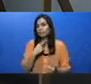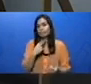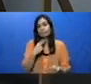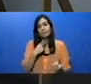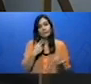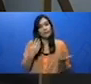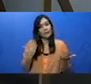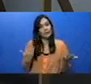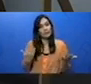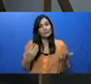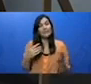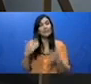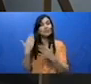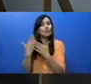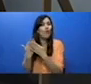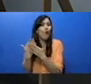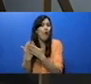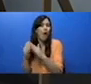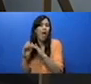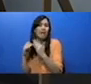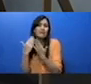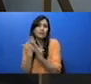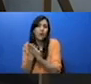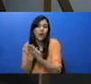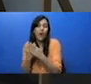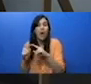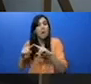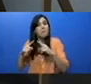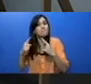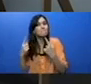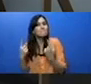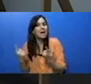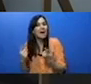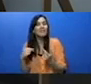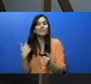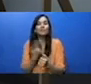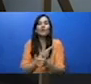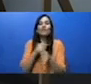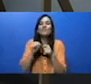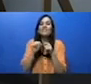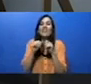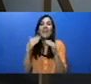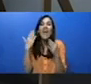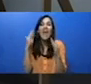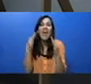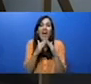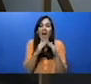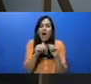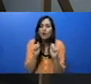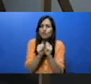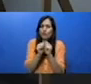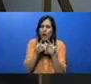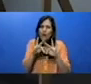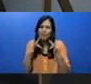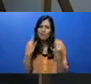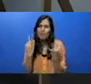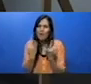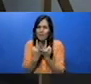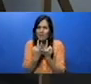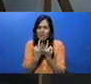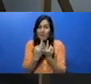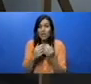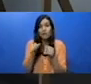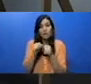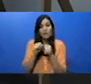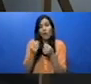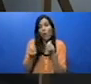Vocês já sabem que nós estamos numa pandemia. Então, nós aproveitaremos o jogo que a professora já realizou para anotar os